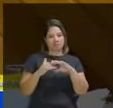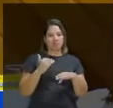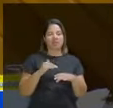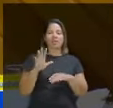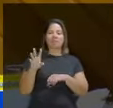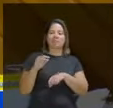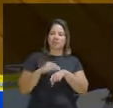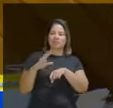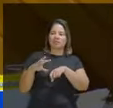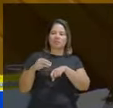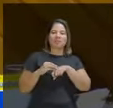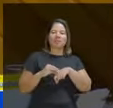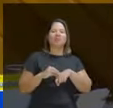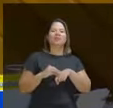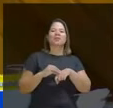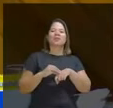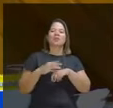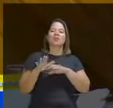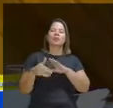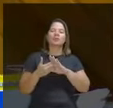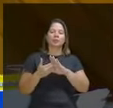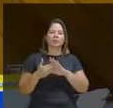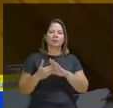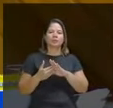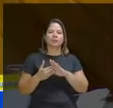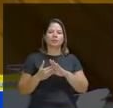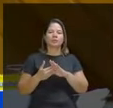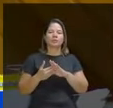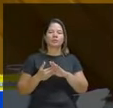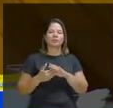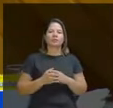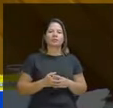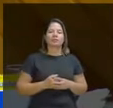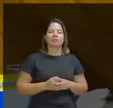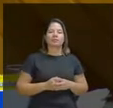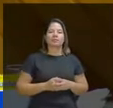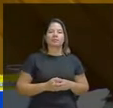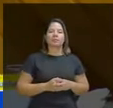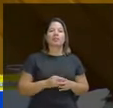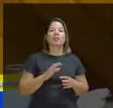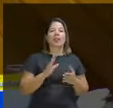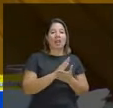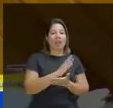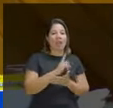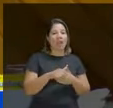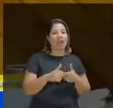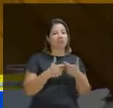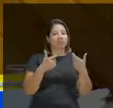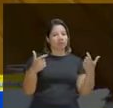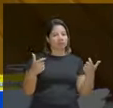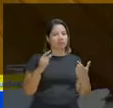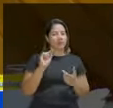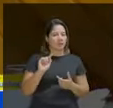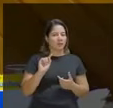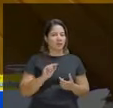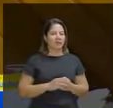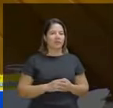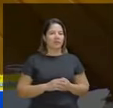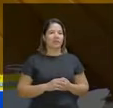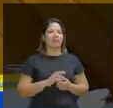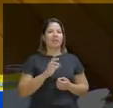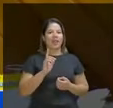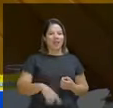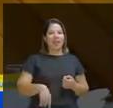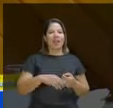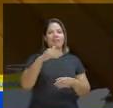demandas recebidas e tratadas pela unidade. Então, as maiores demandas, elas foram concernentes aos procedimentos de emissão